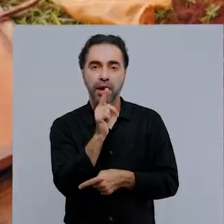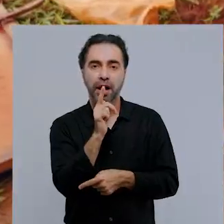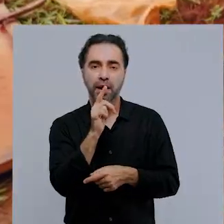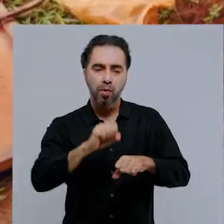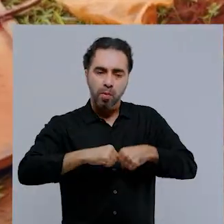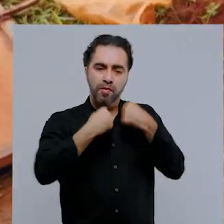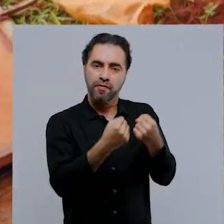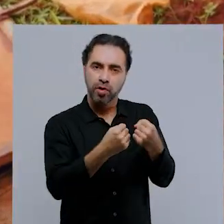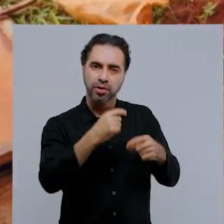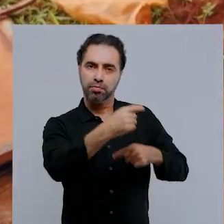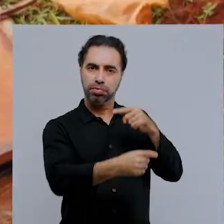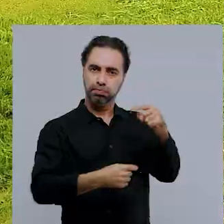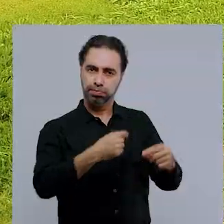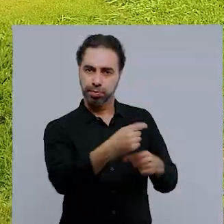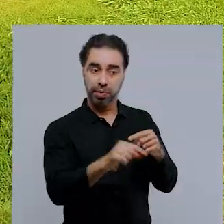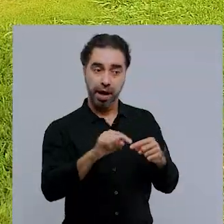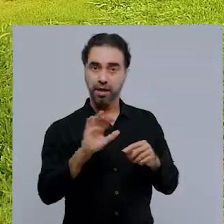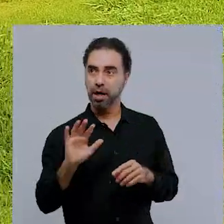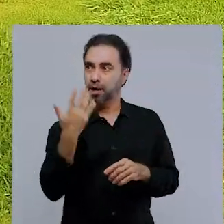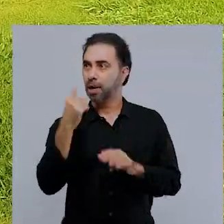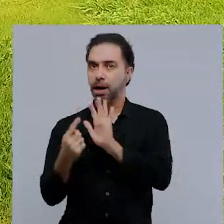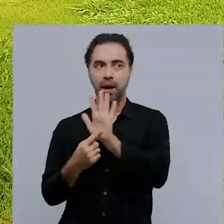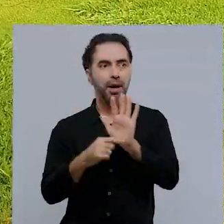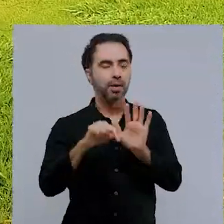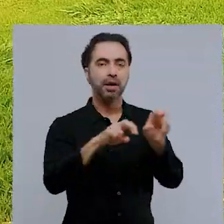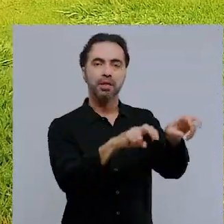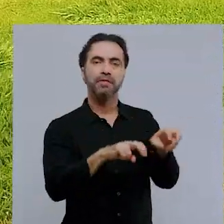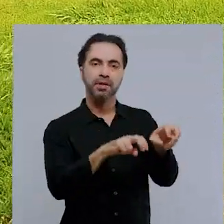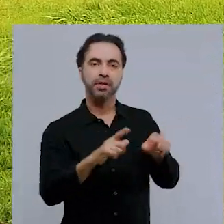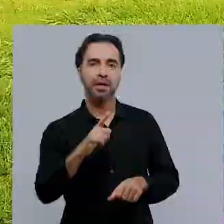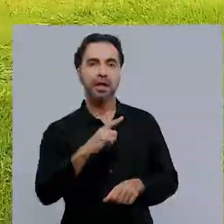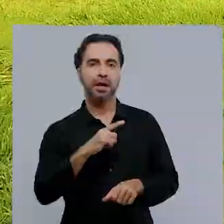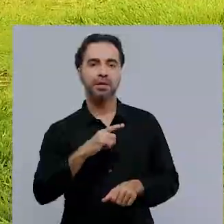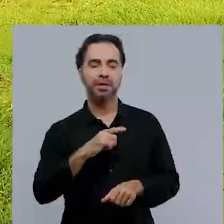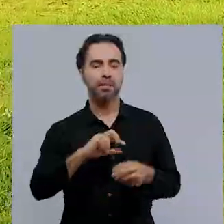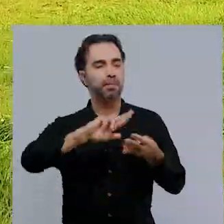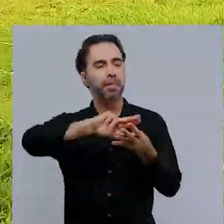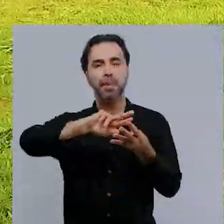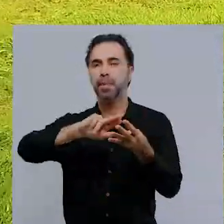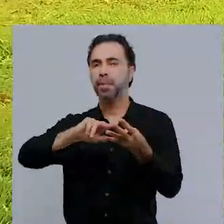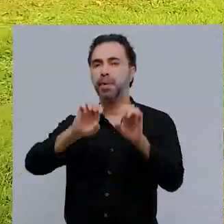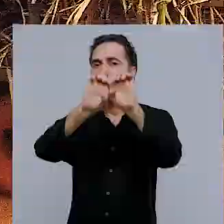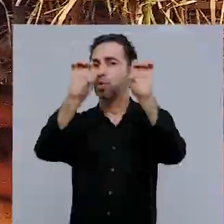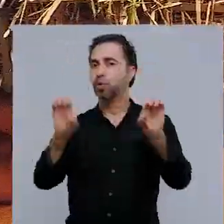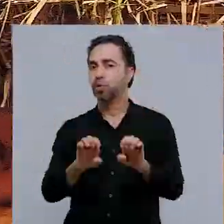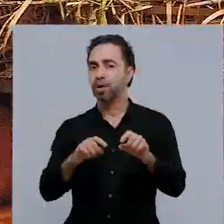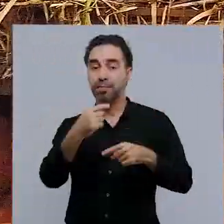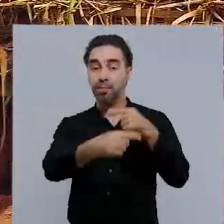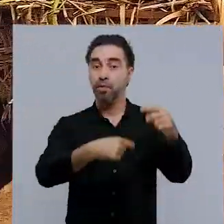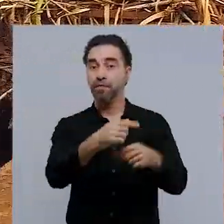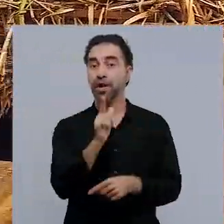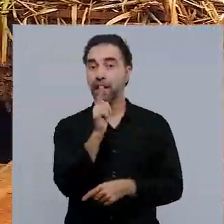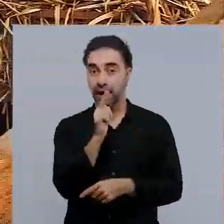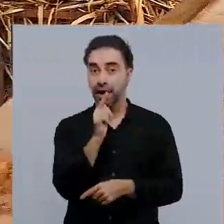motriz, né? Então isso é o que chama atenção na Barra Grande, ela ter várias estruturas que são movidas à água. O engenho da Barra